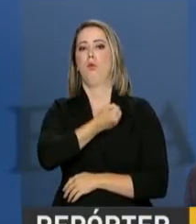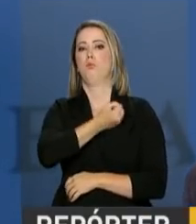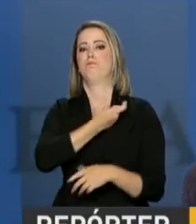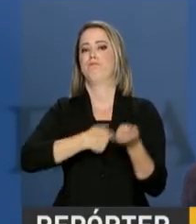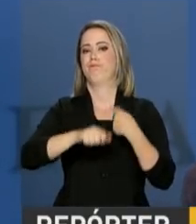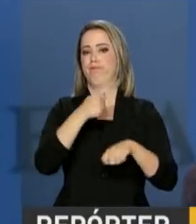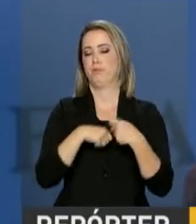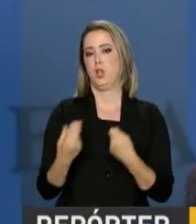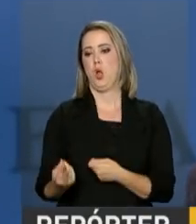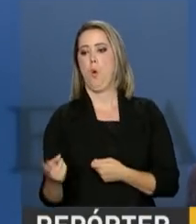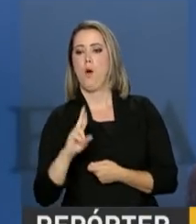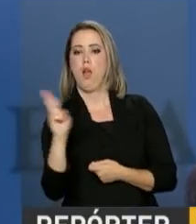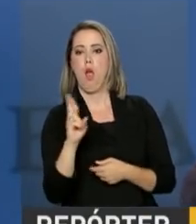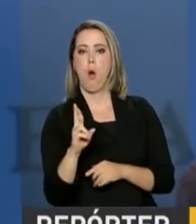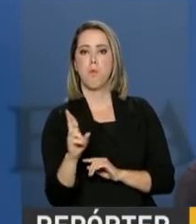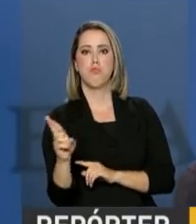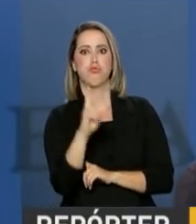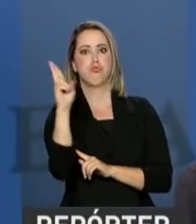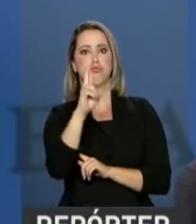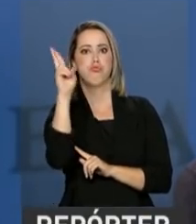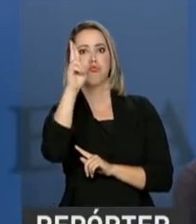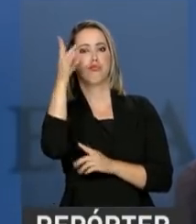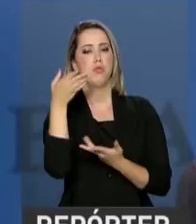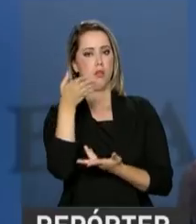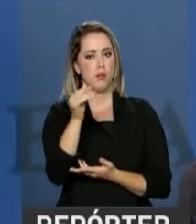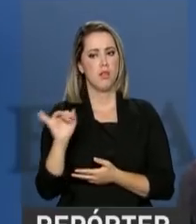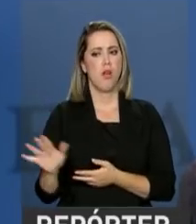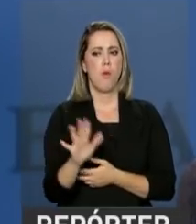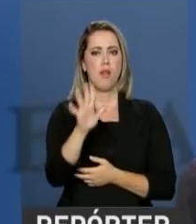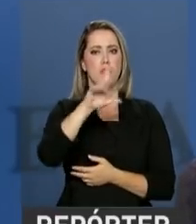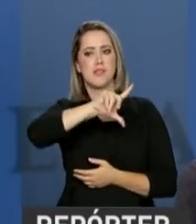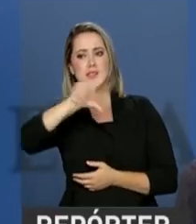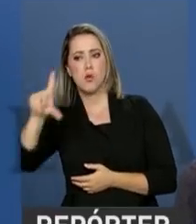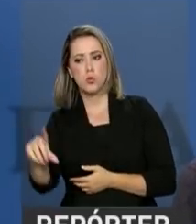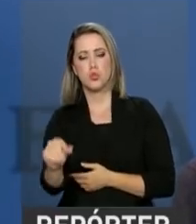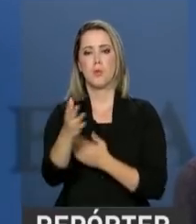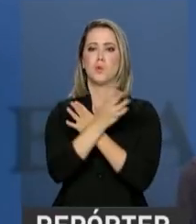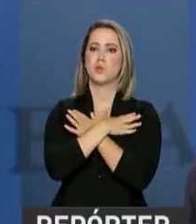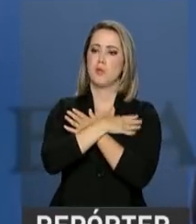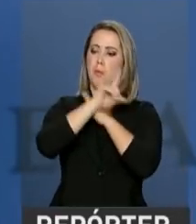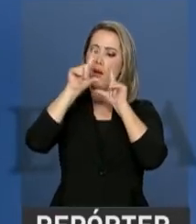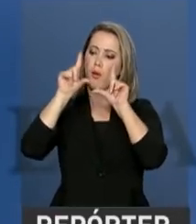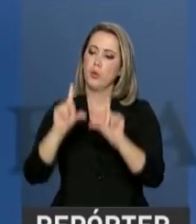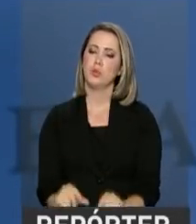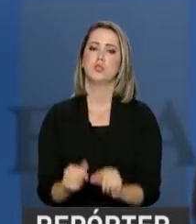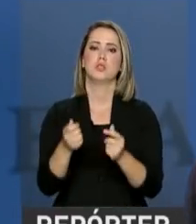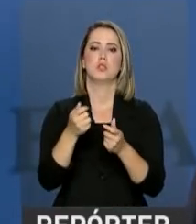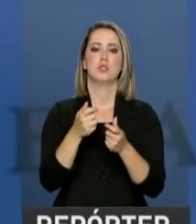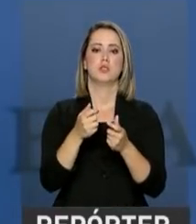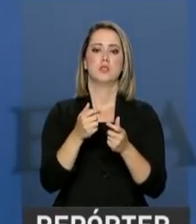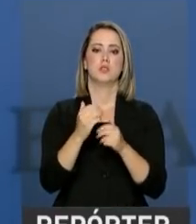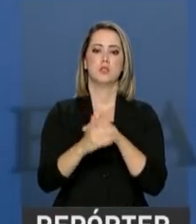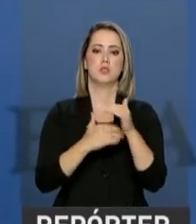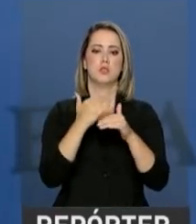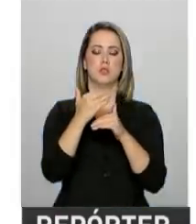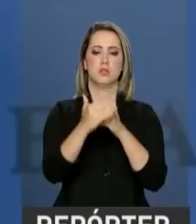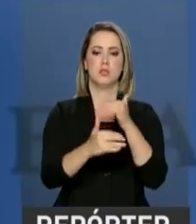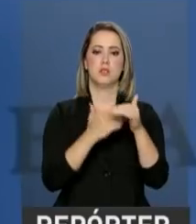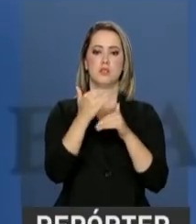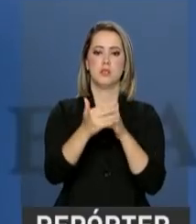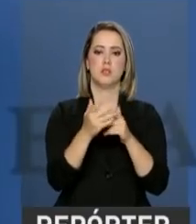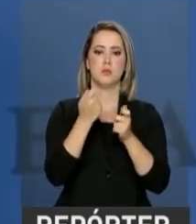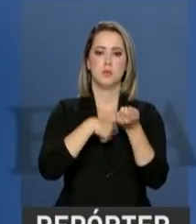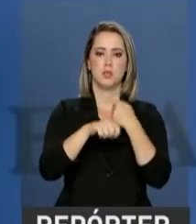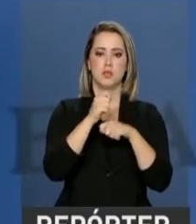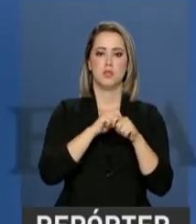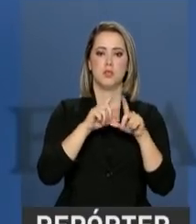moeda nacional se valoriza, a perspectiva de inflação, a expectativa de inflação cai, de desemprego cai, de crescimento econômico cai, de juros caem. Mas isso